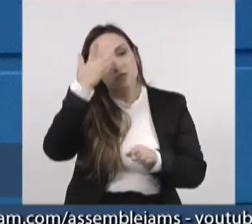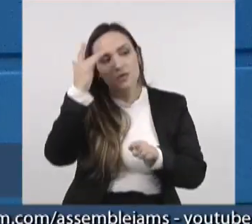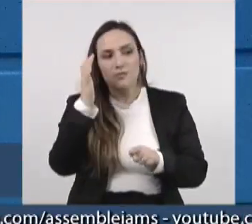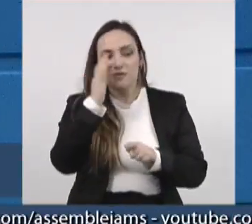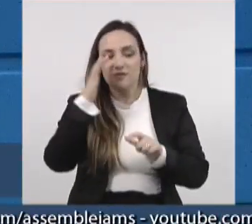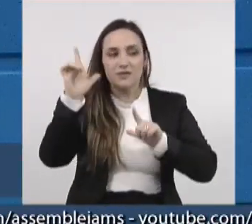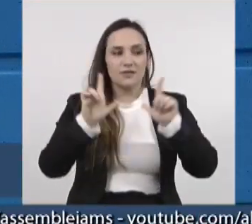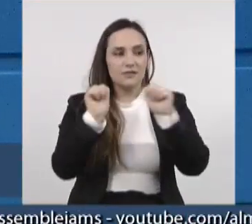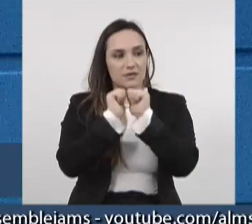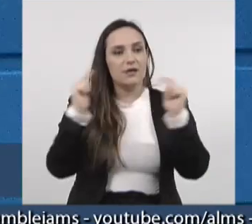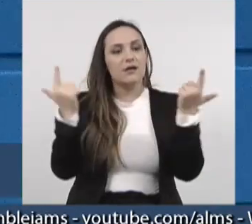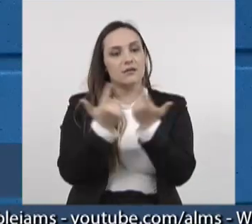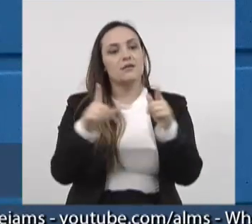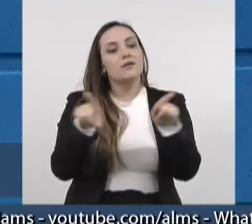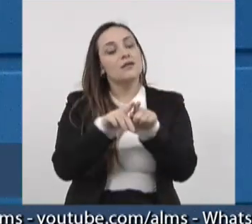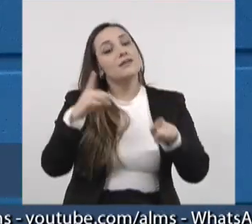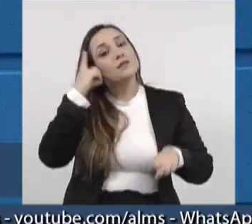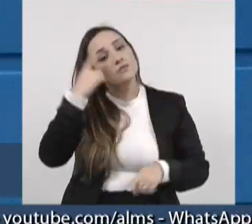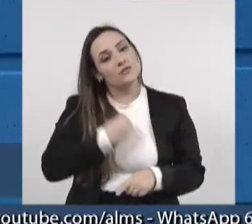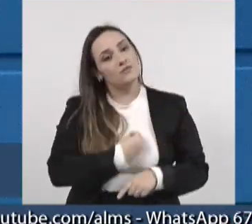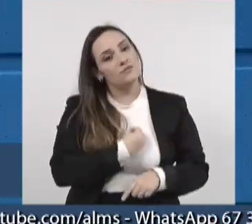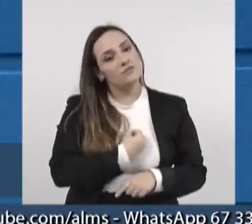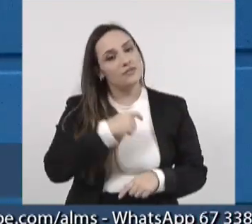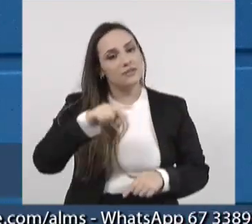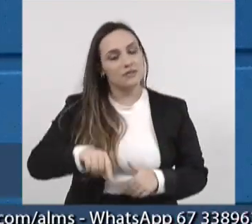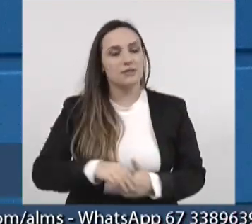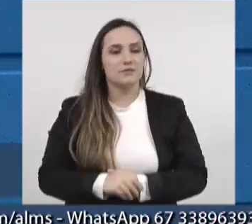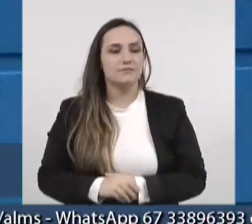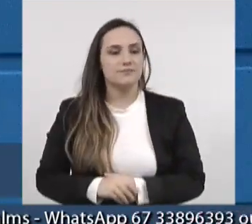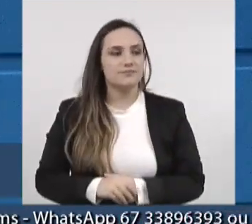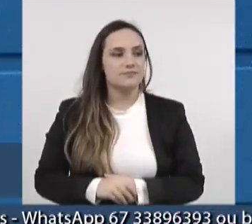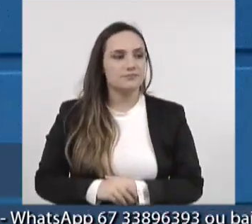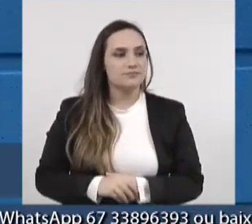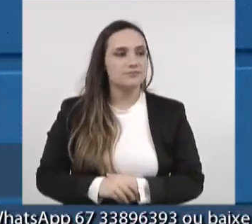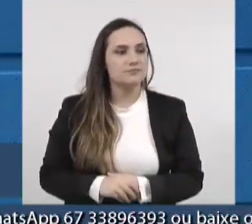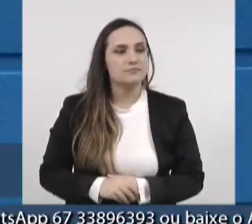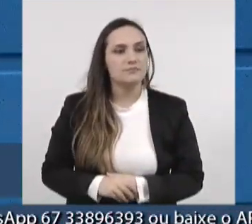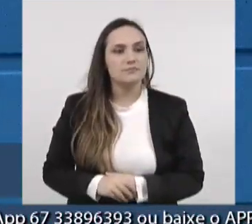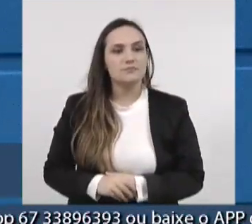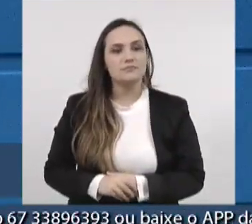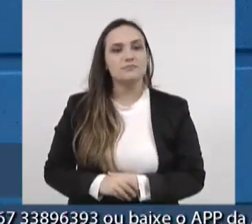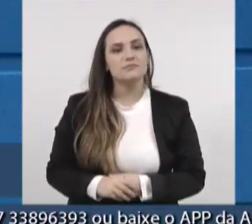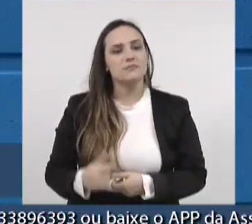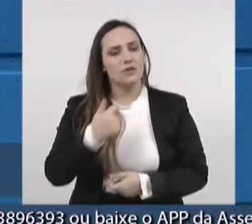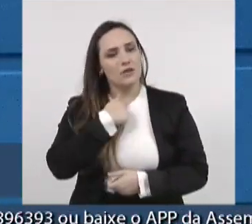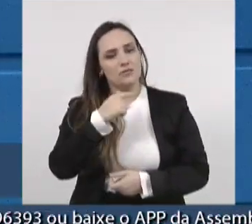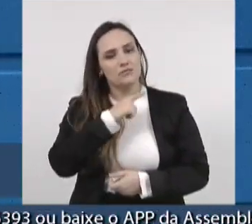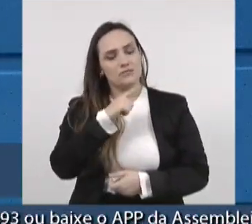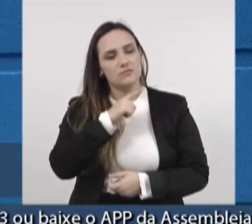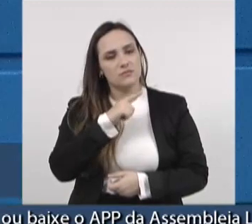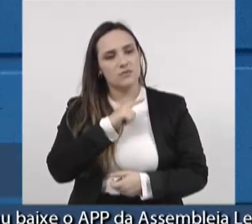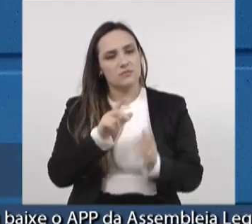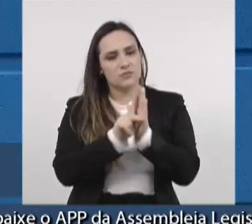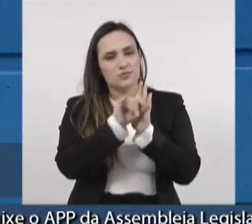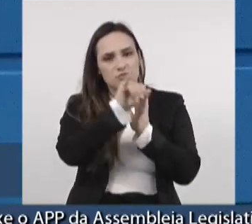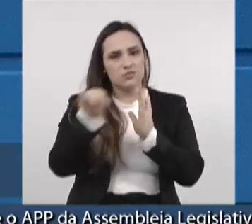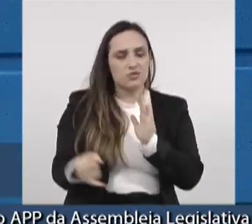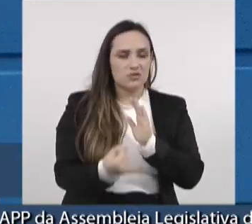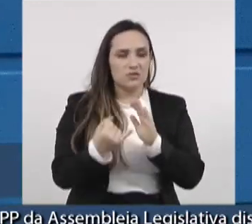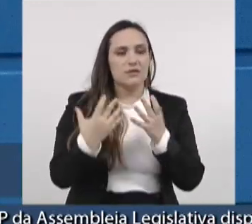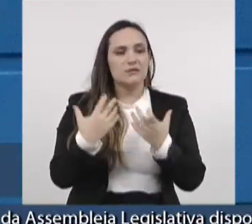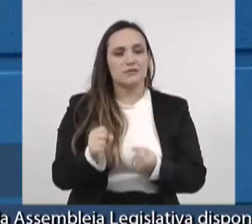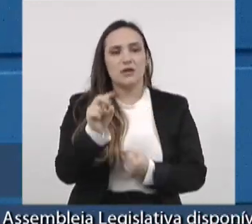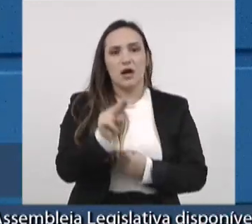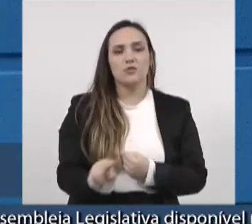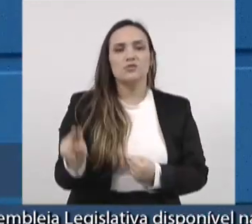Assembleia, aos nobres deputados aqui presentes. Eu tenho um projeto que declara de utilidade pública a Associação